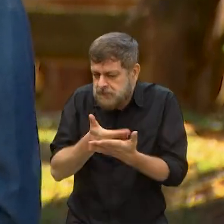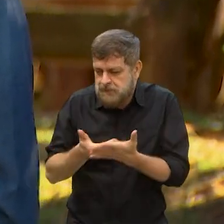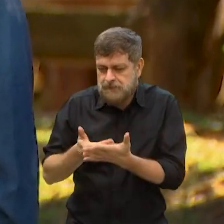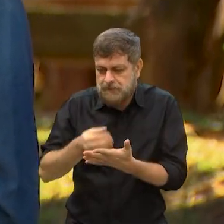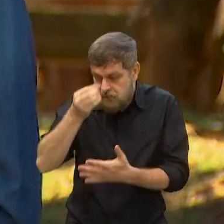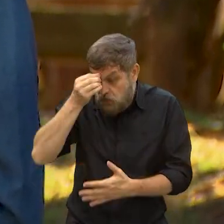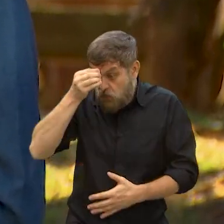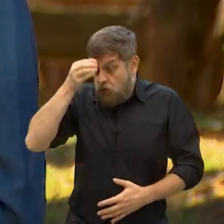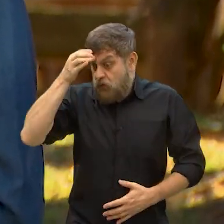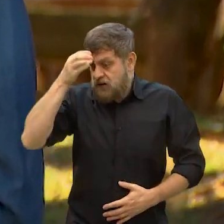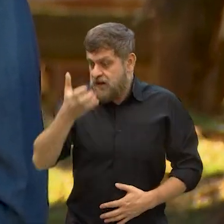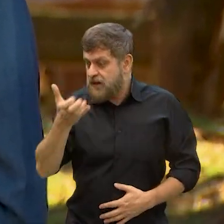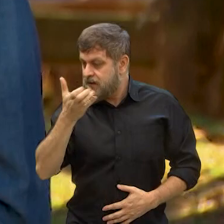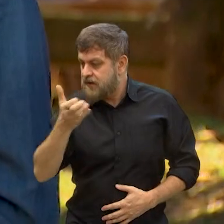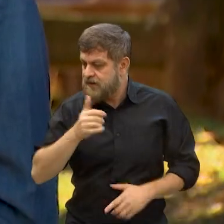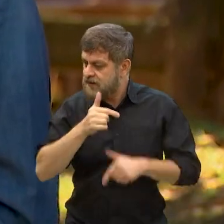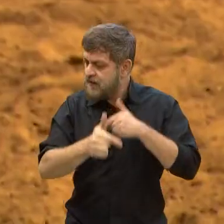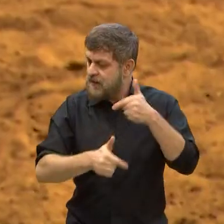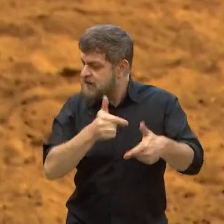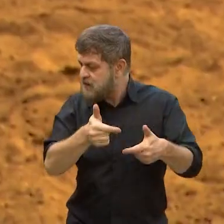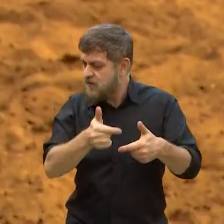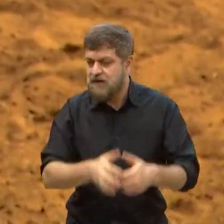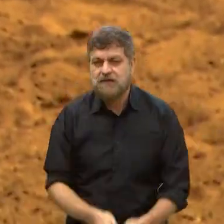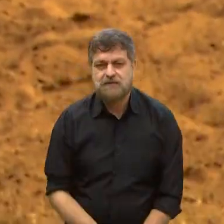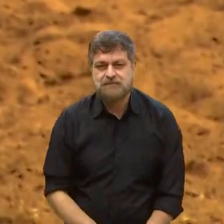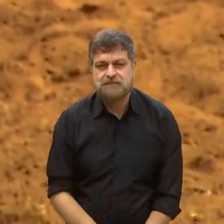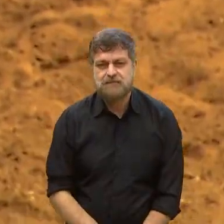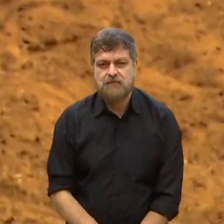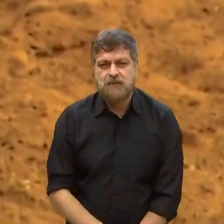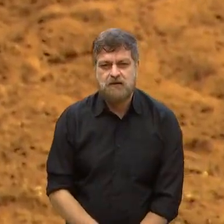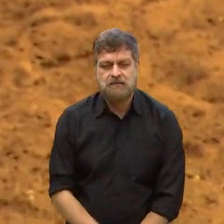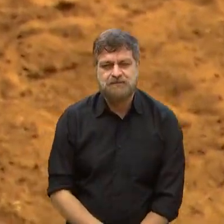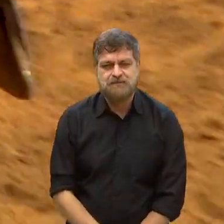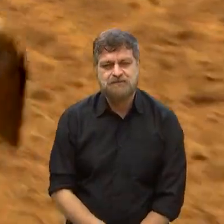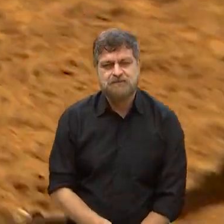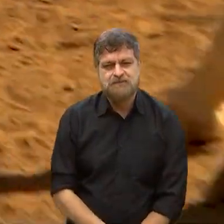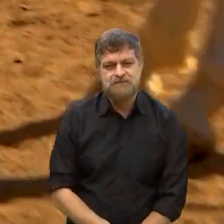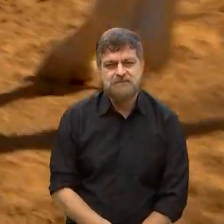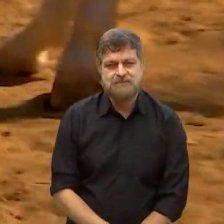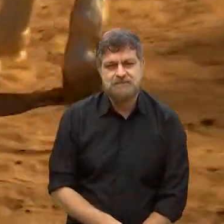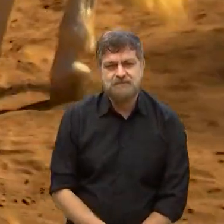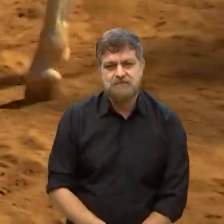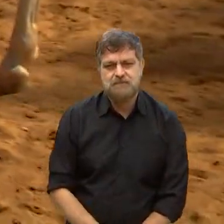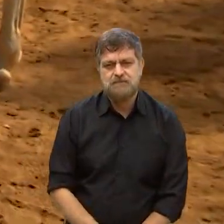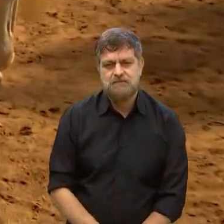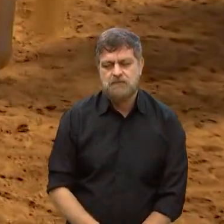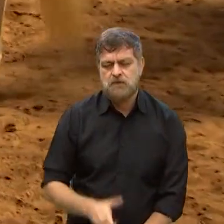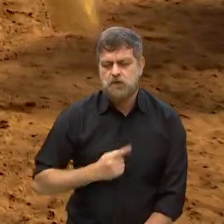resolvi buscar conhecimento para estar mexendo, para estar trabalhando com ele.